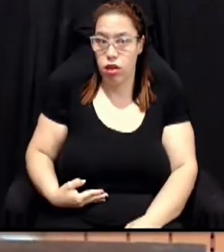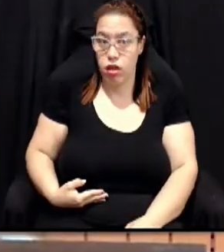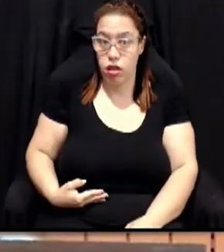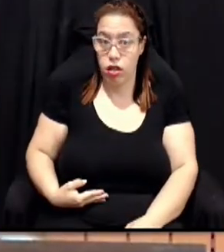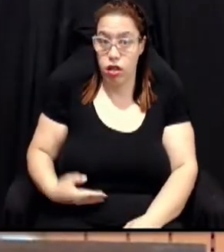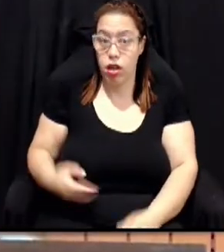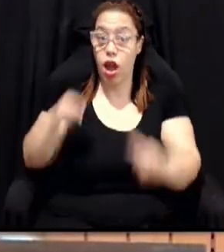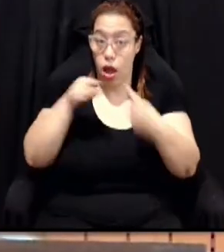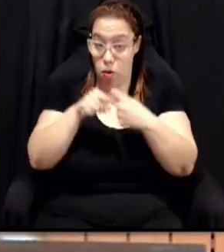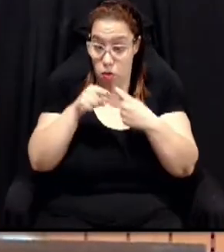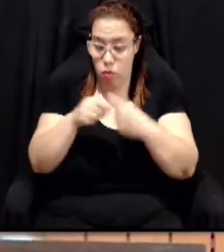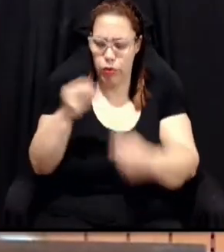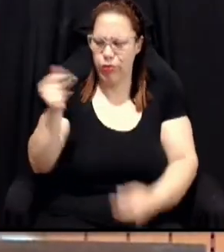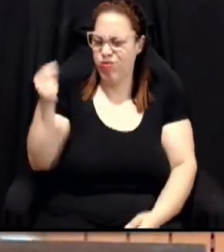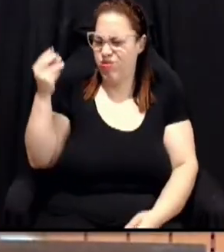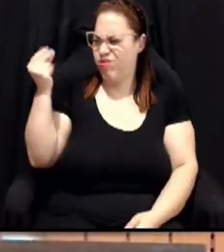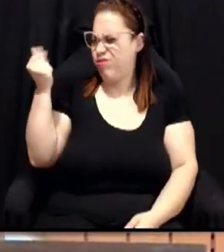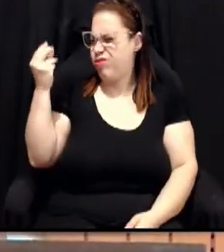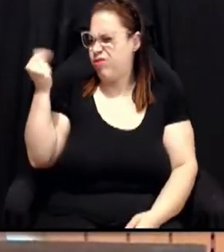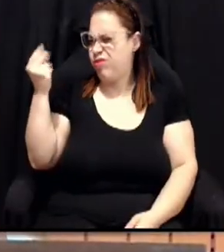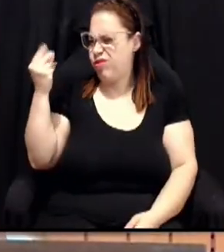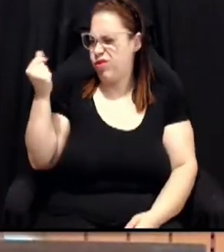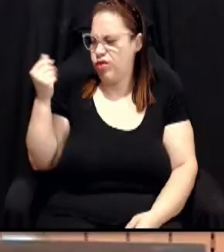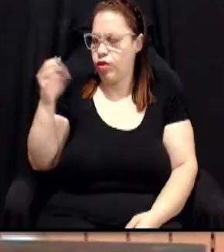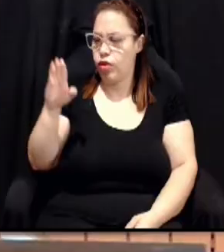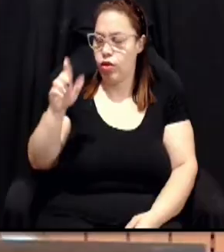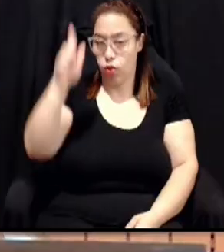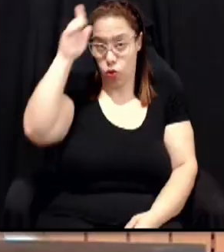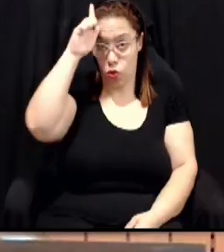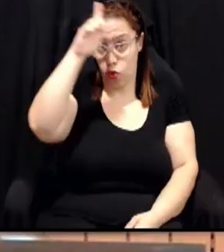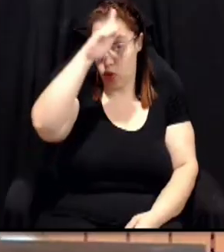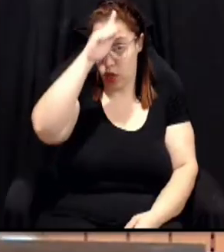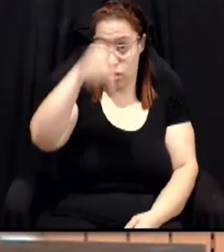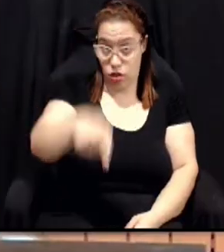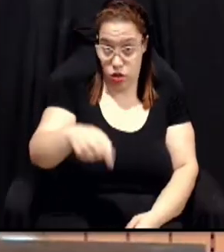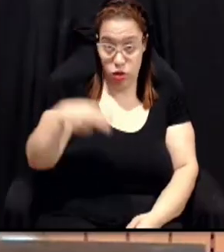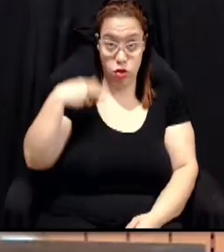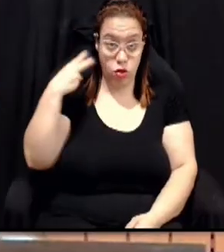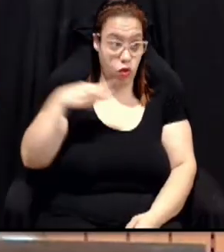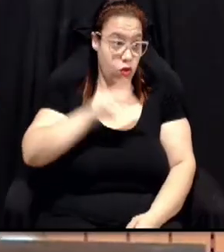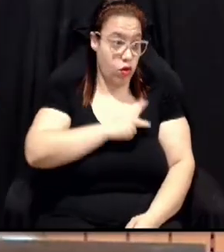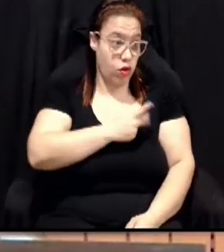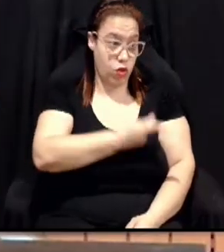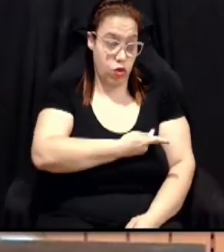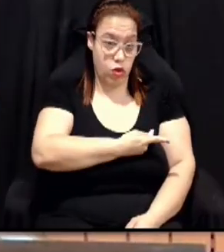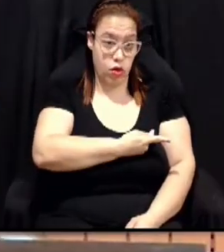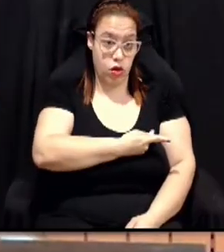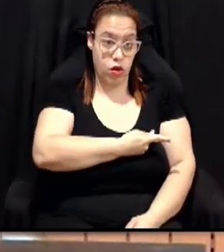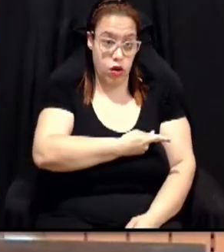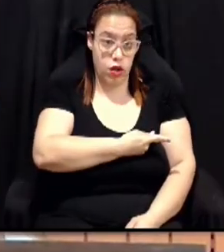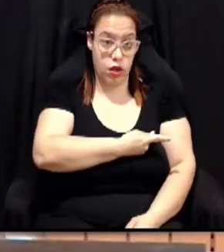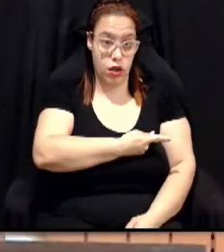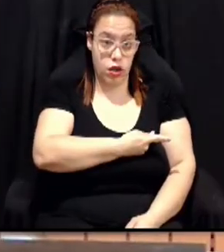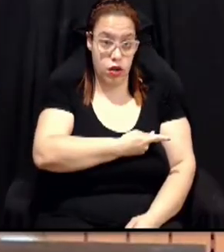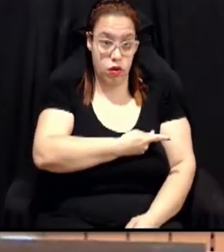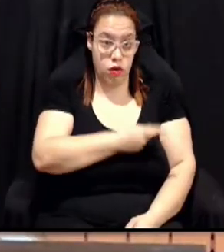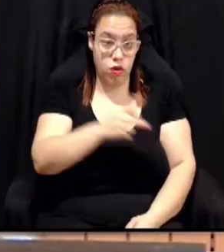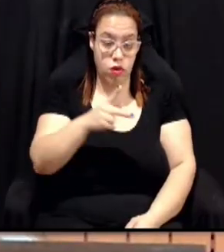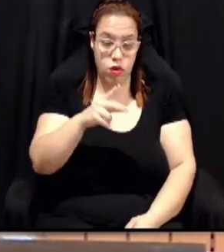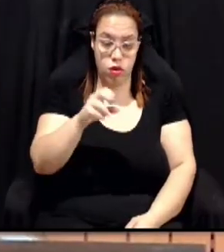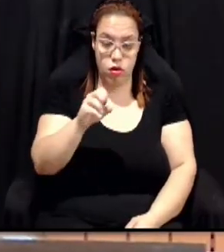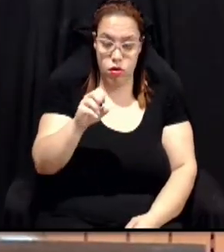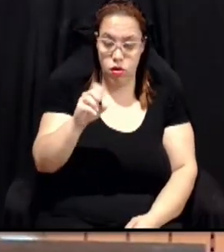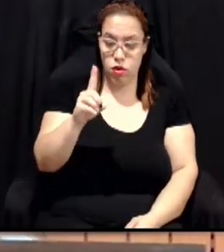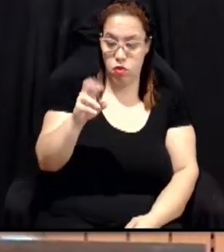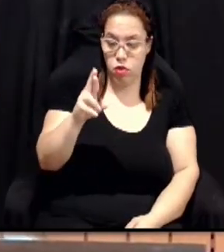na época, Gustavo estava aqui, o vereador Paulo Búfalo, o vereador Pedro Tourinho, votou contra a aprovação